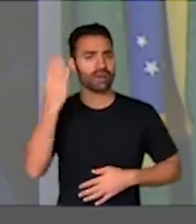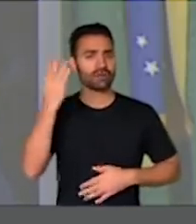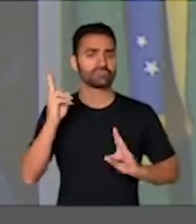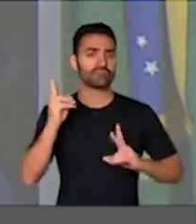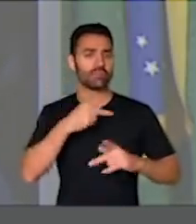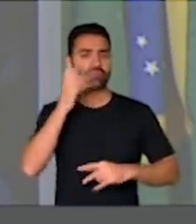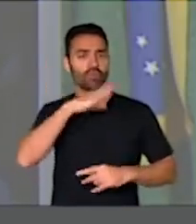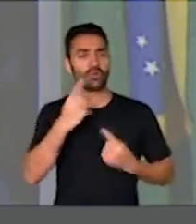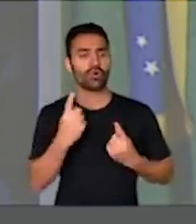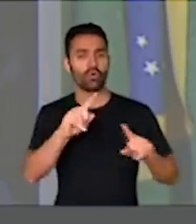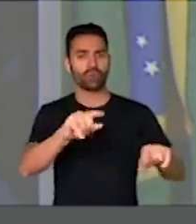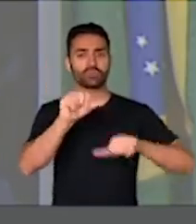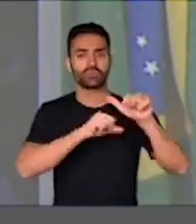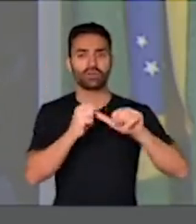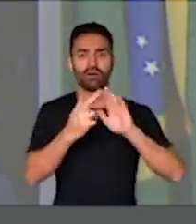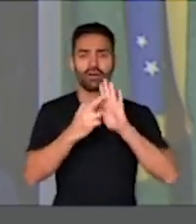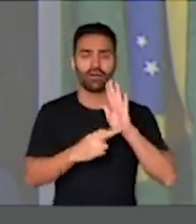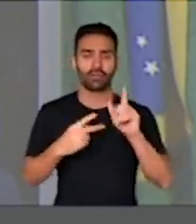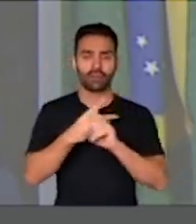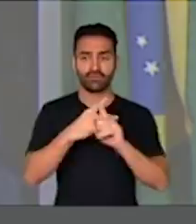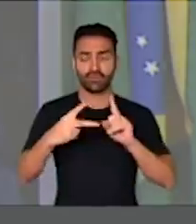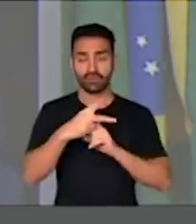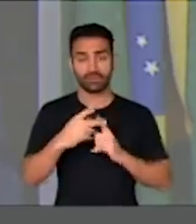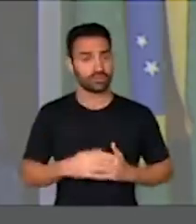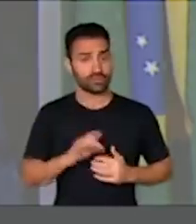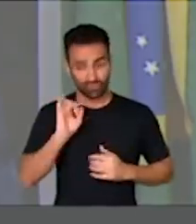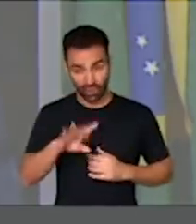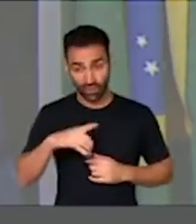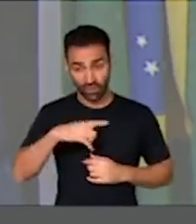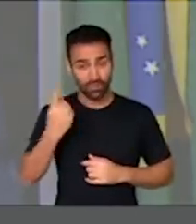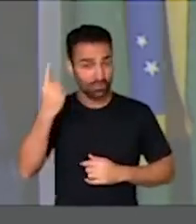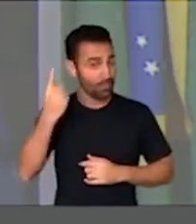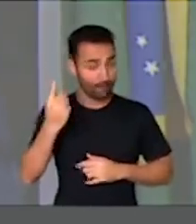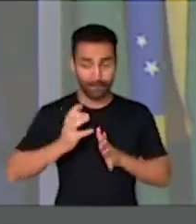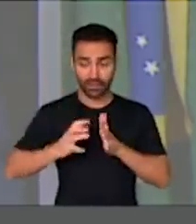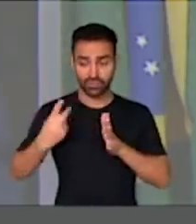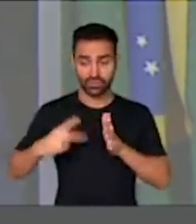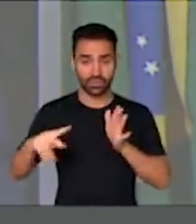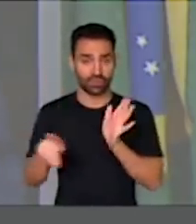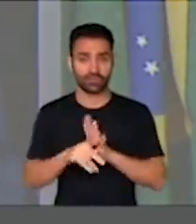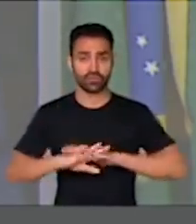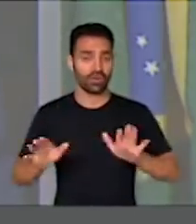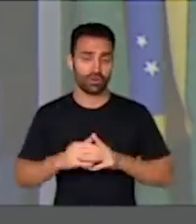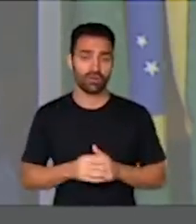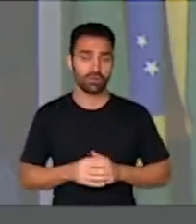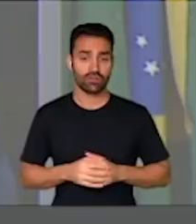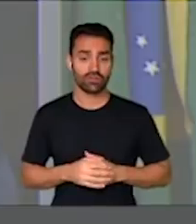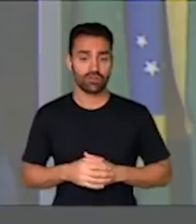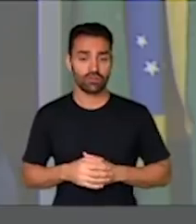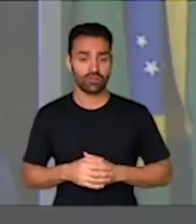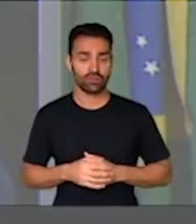contra a reforma da previdência mas vamos lá só existe um partido nesta casa determinado